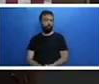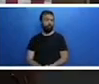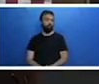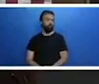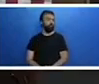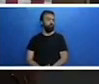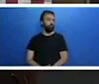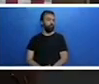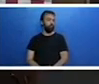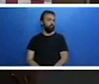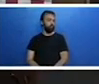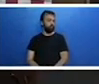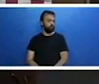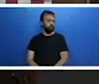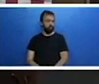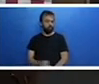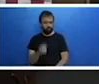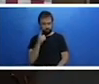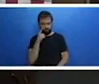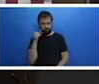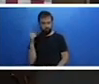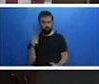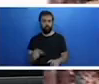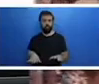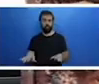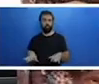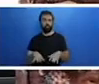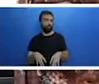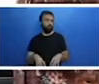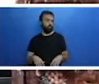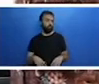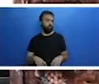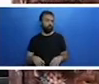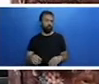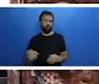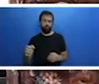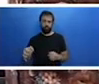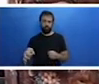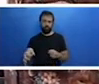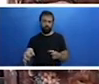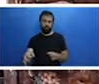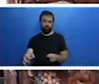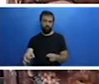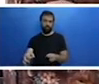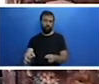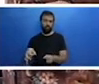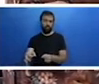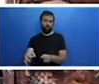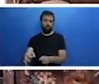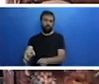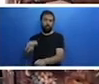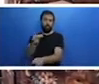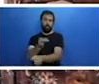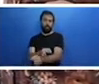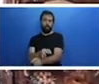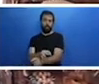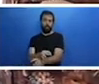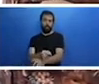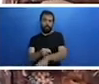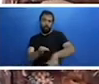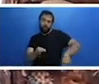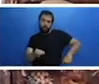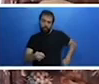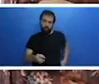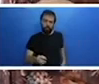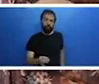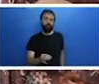jogo. Olha lá, movimentação, né? Como eu falei, ó, chegou a casa vazia, tem que fazer a captura,